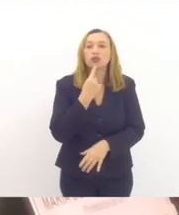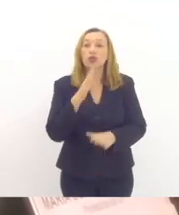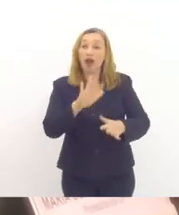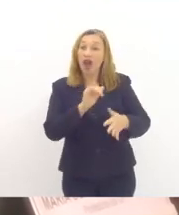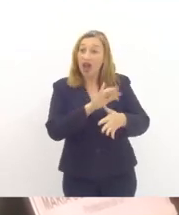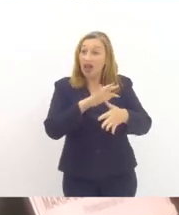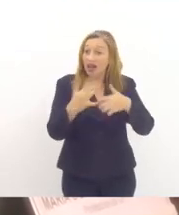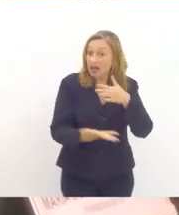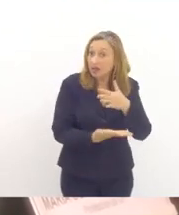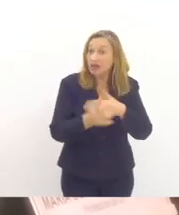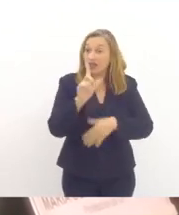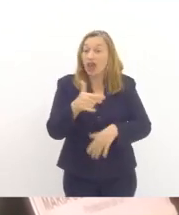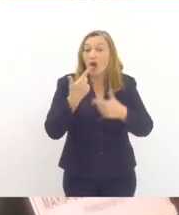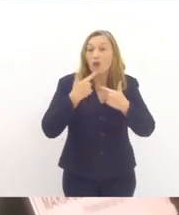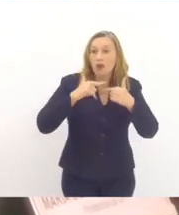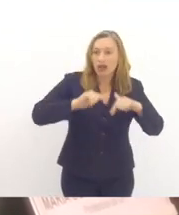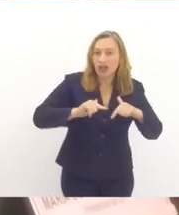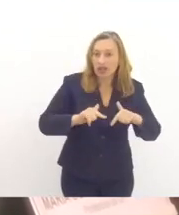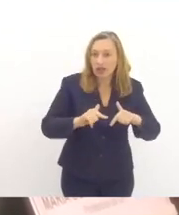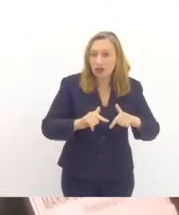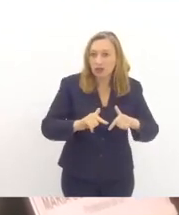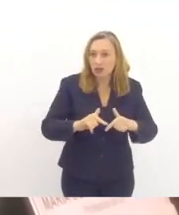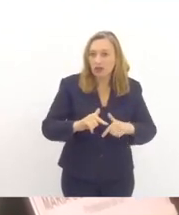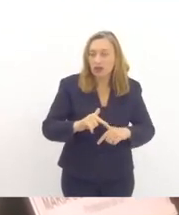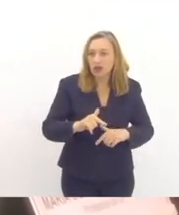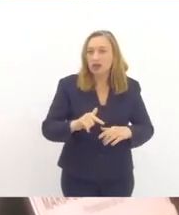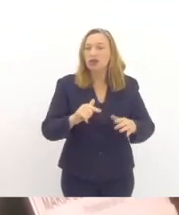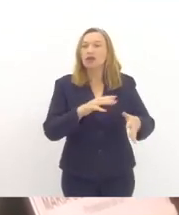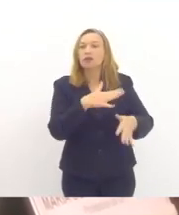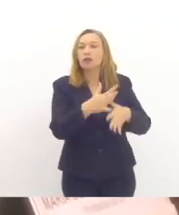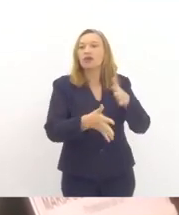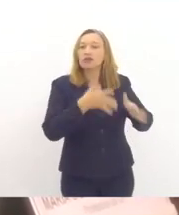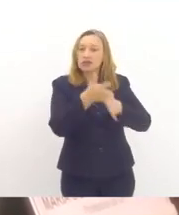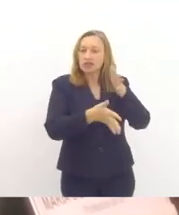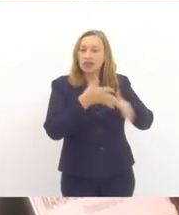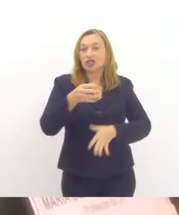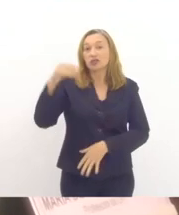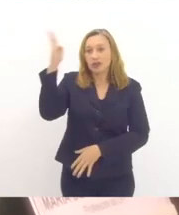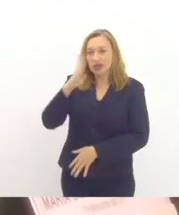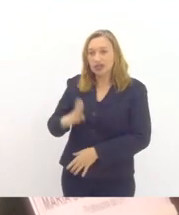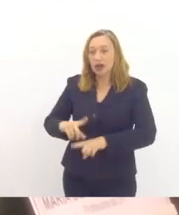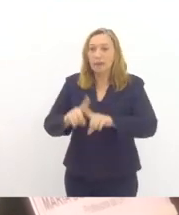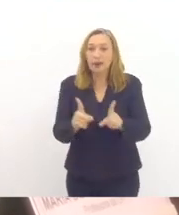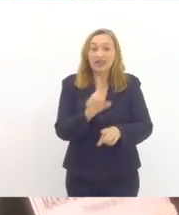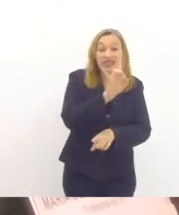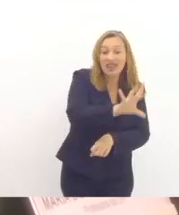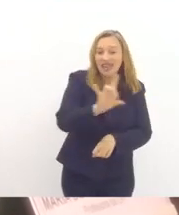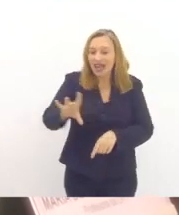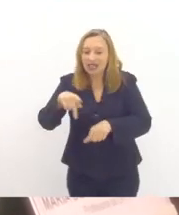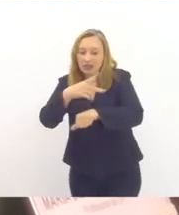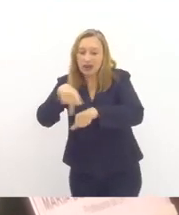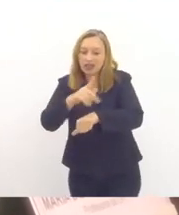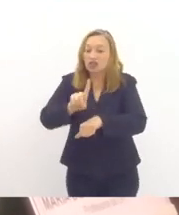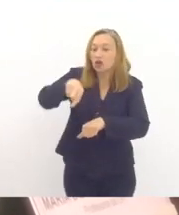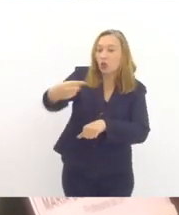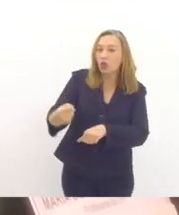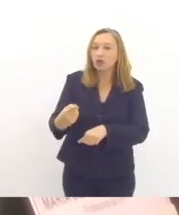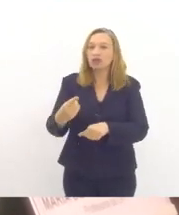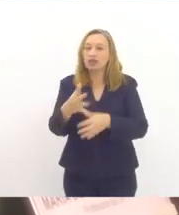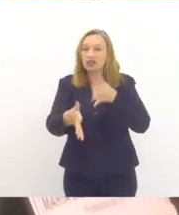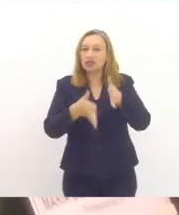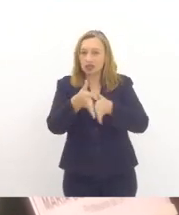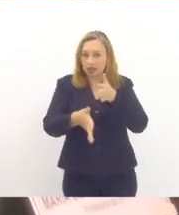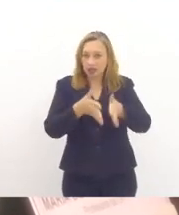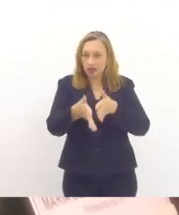uma língua para os sinais da comunidade brasileira. Mas, em cada país, existem outras línguas.